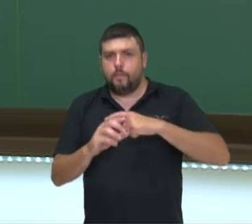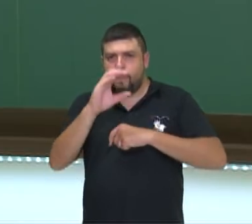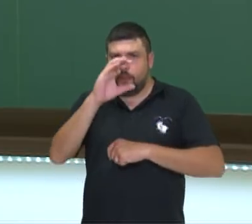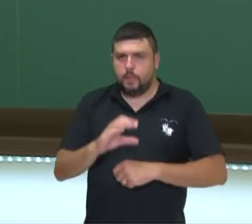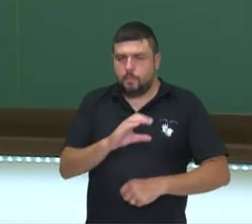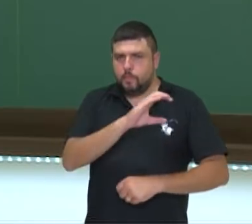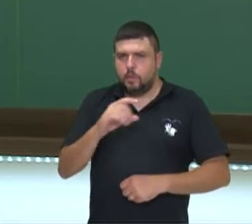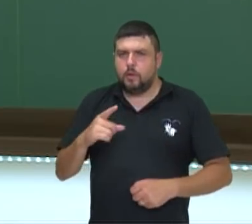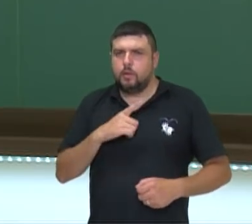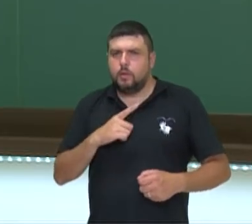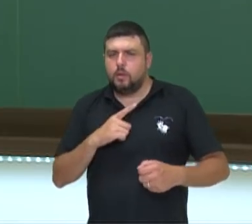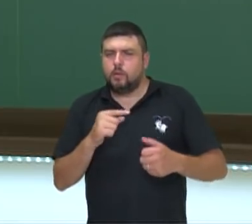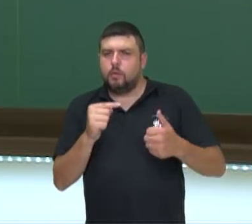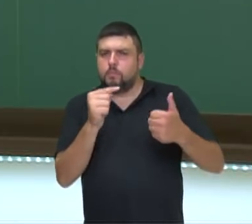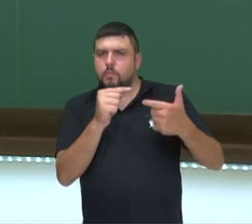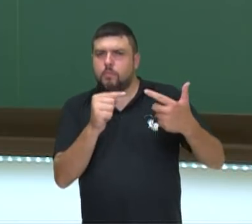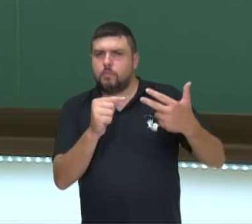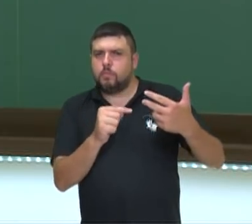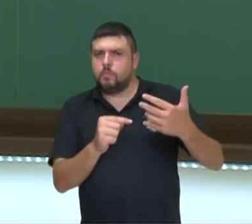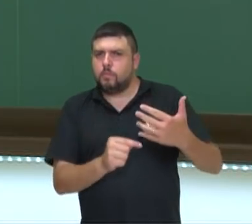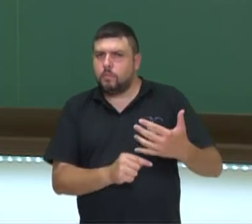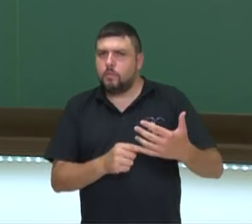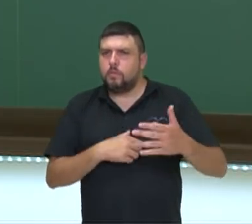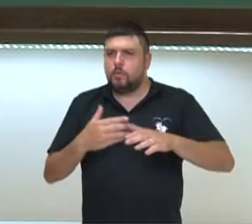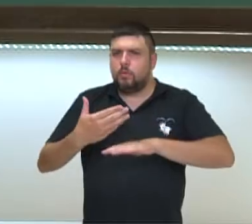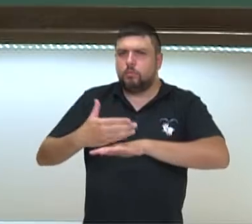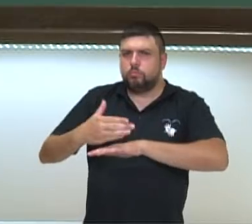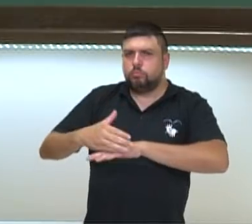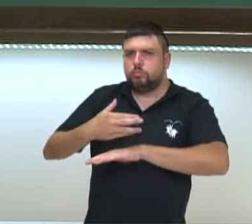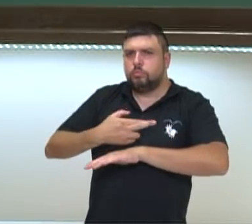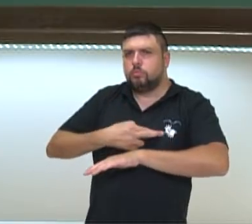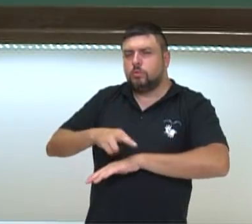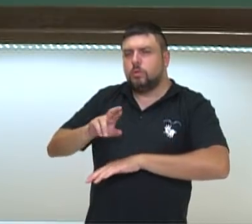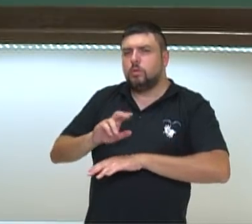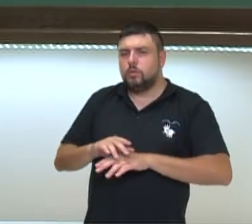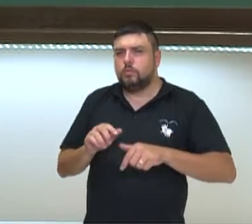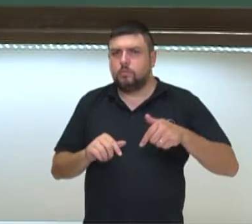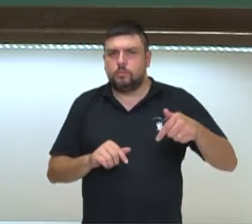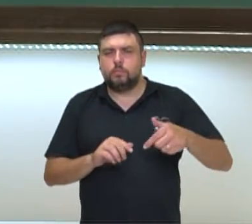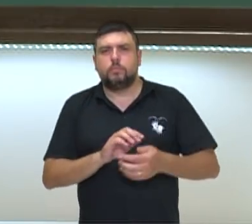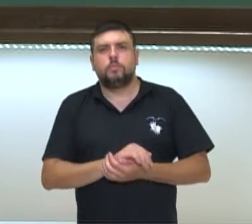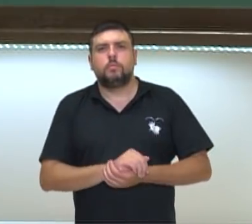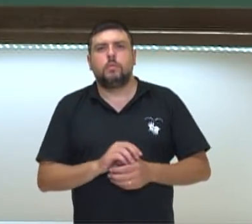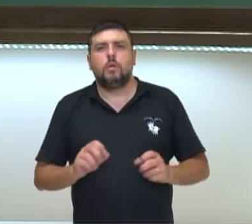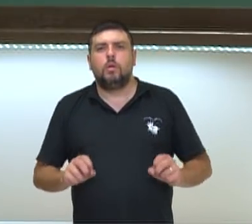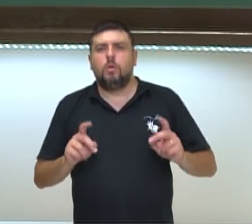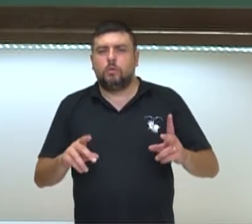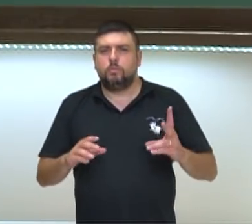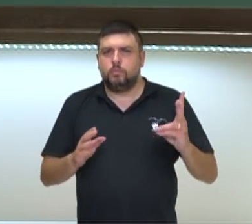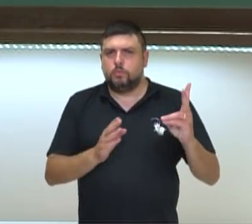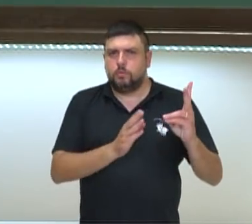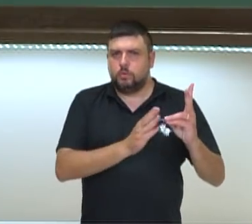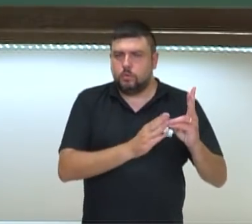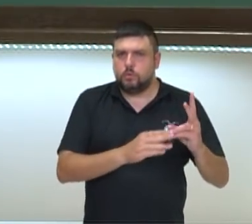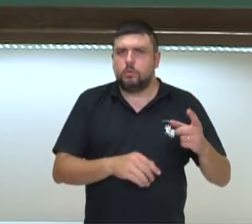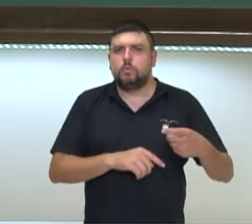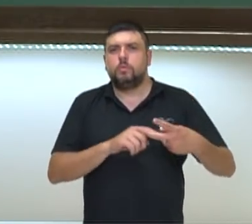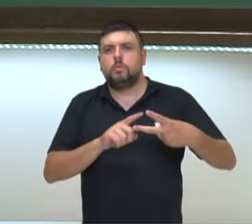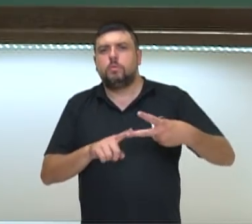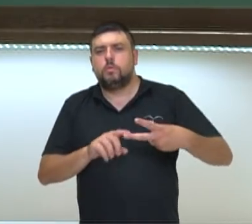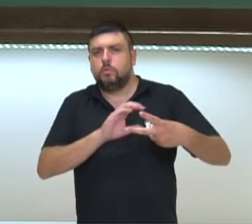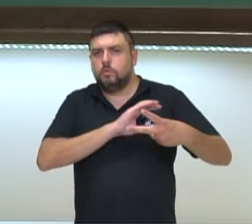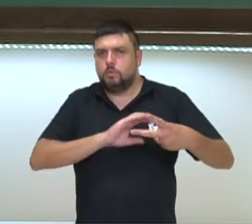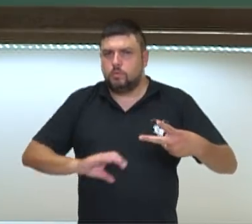de 7 sacramentos. Bom, falamos de ritos e rituais indígena,